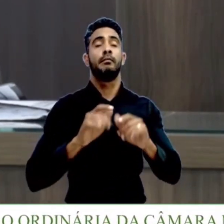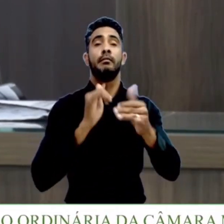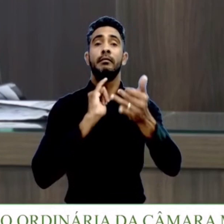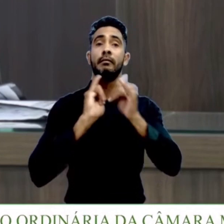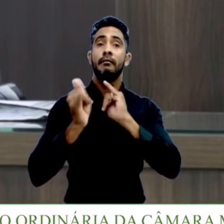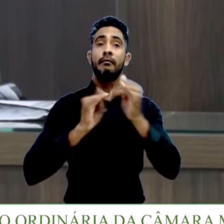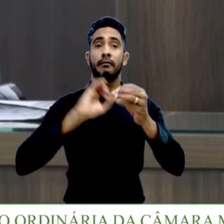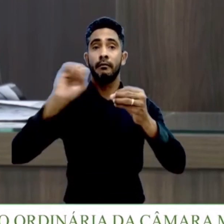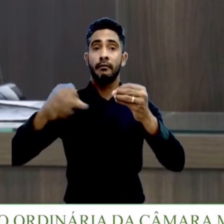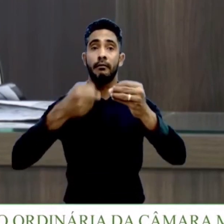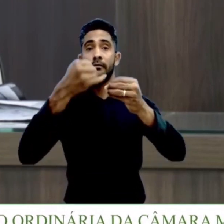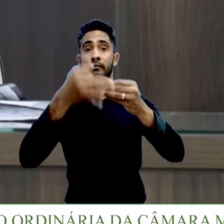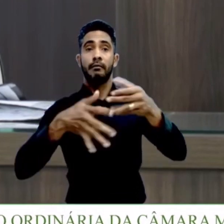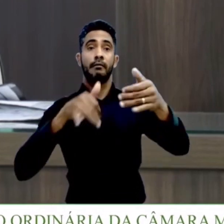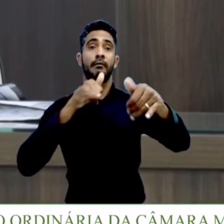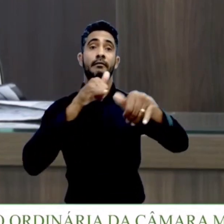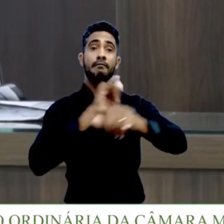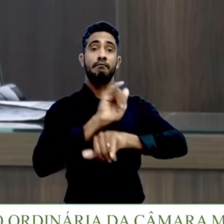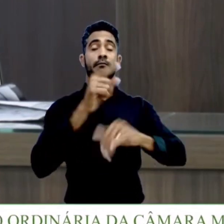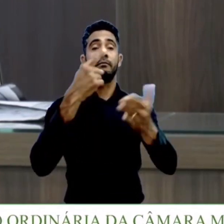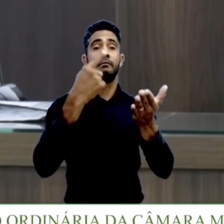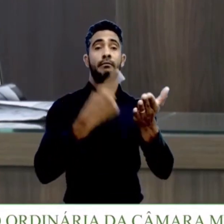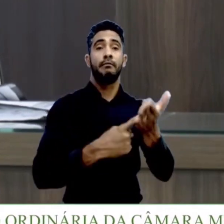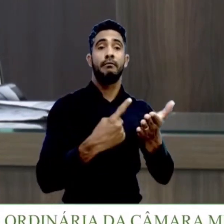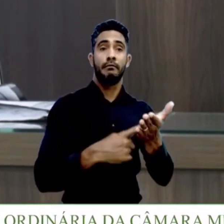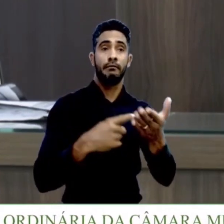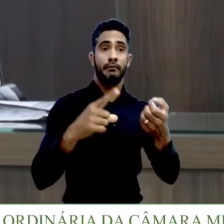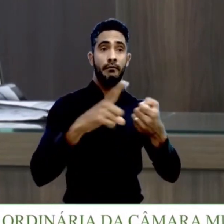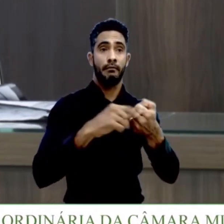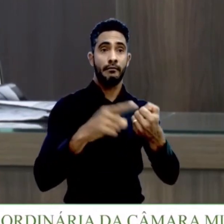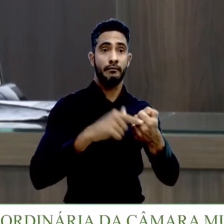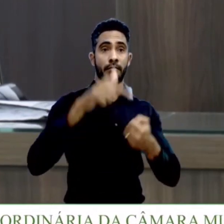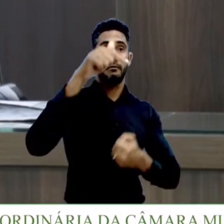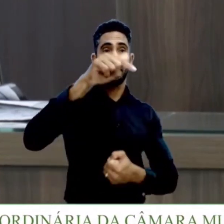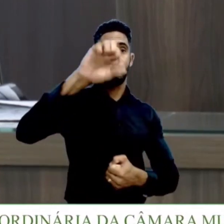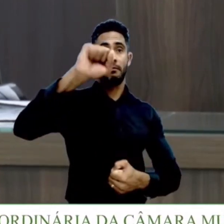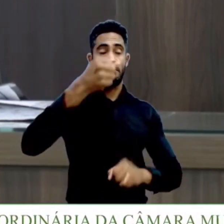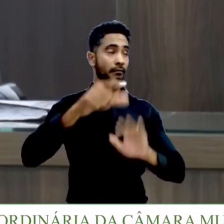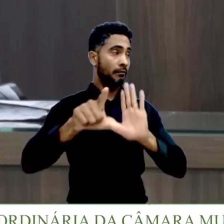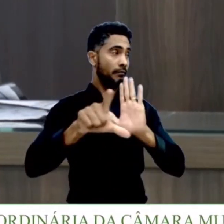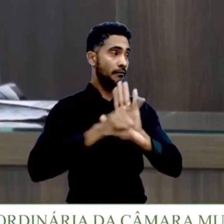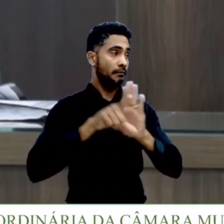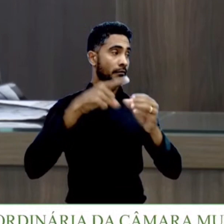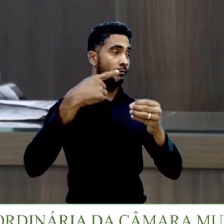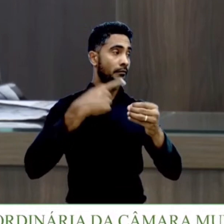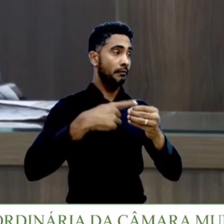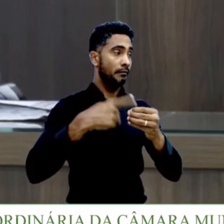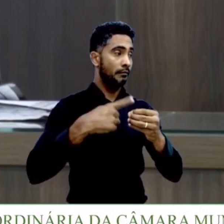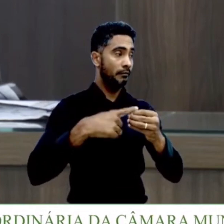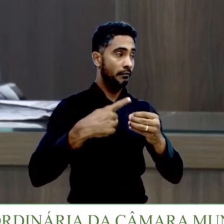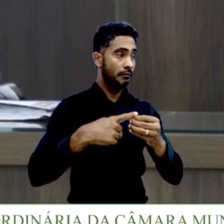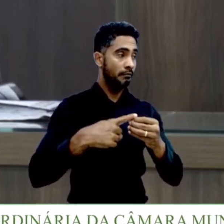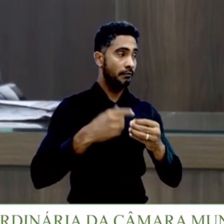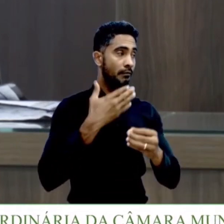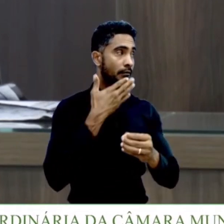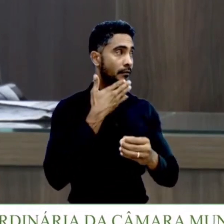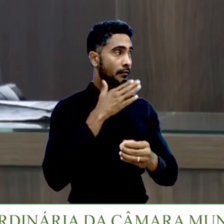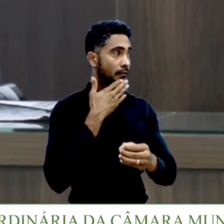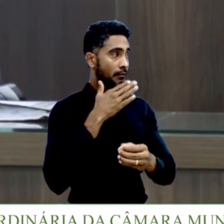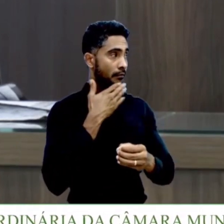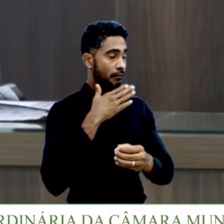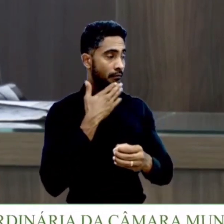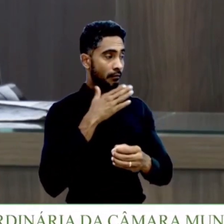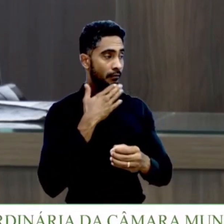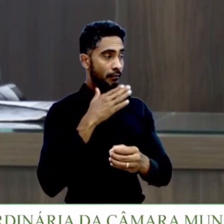que justifiquem a falta de cumprimento do artigo 78 da Lei Orgânica Municipal, no qual estabelece